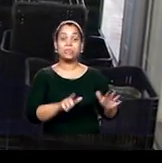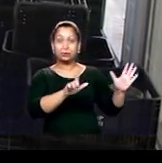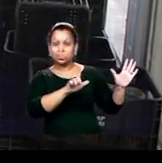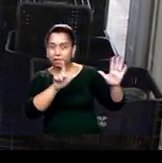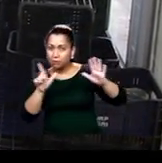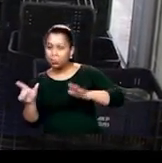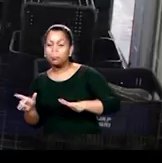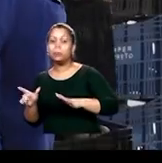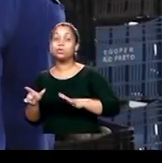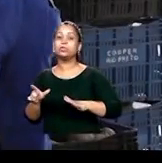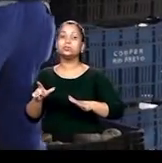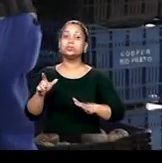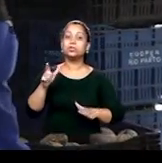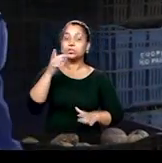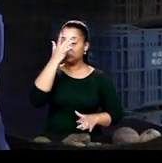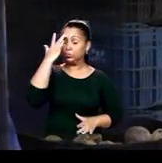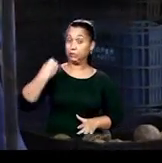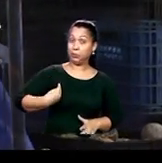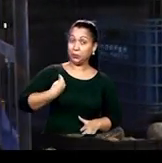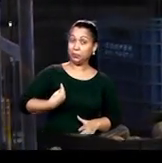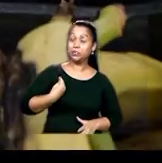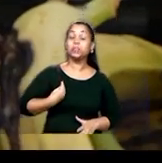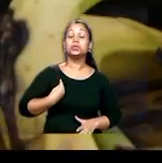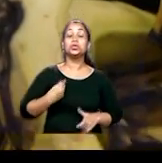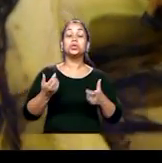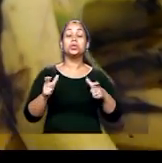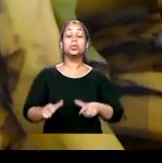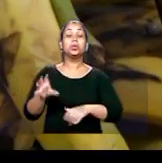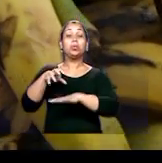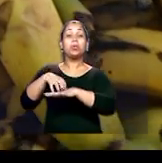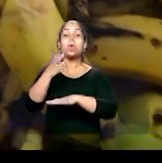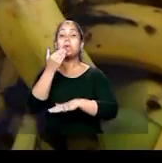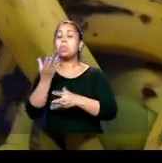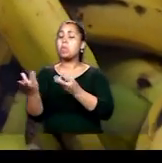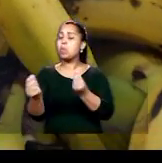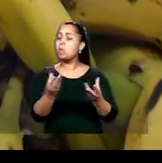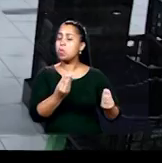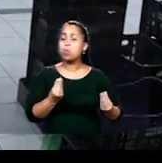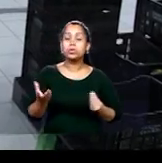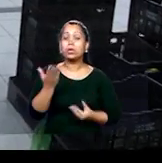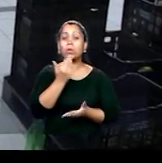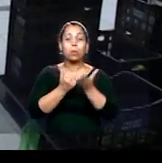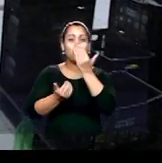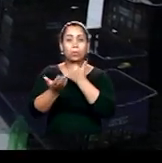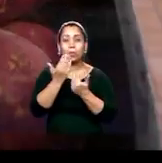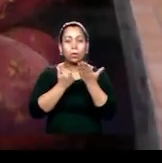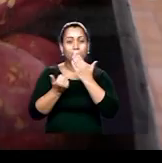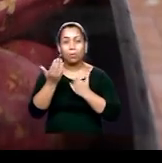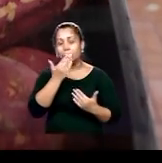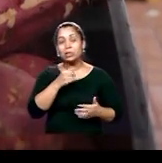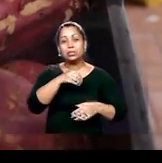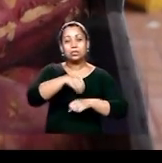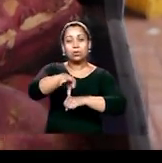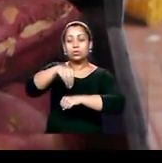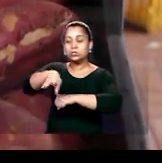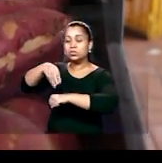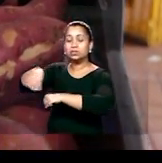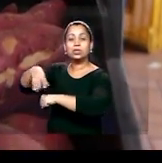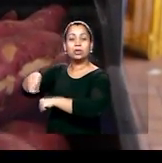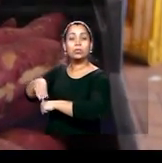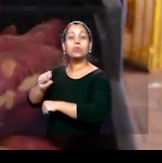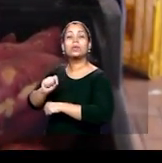Semanalmente, passam pelo Banco Municipal de Alimentos toneladas de produtos que são captadas e distribuídas